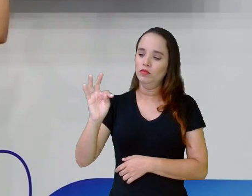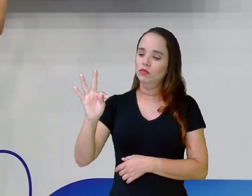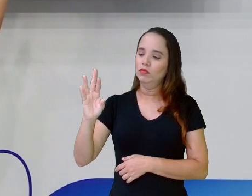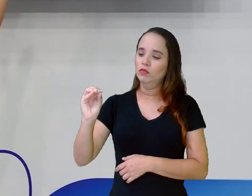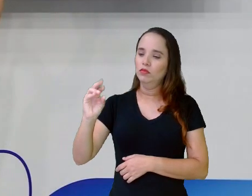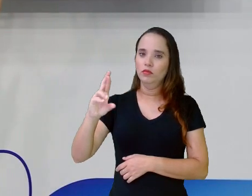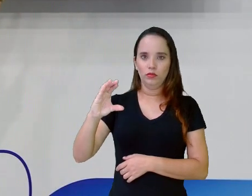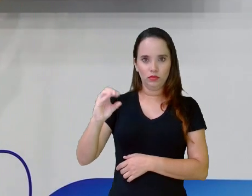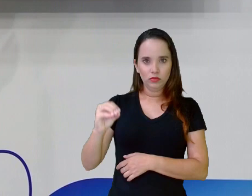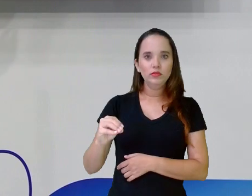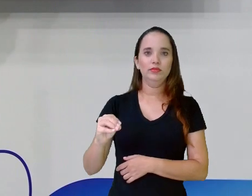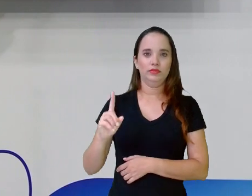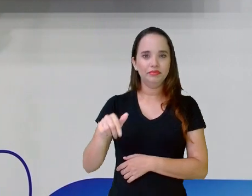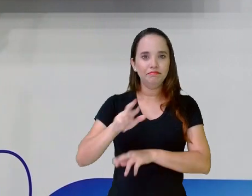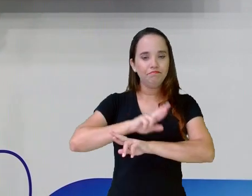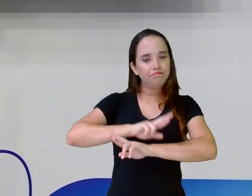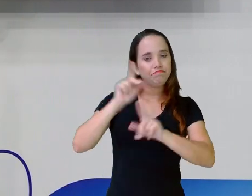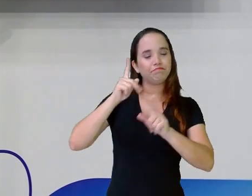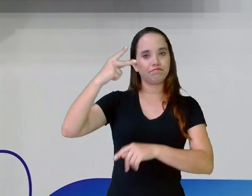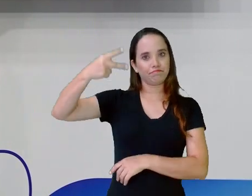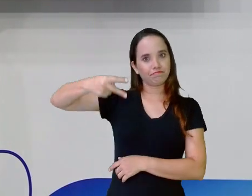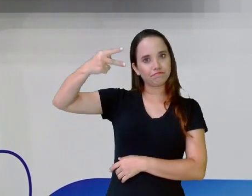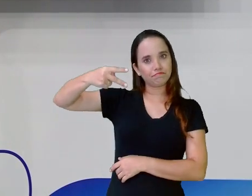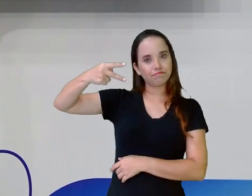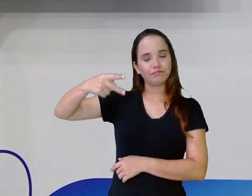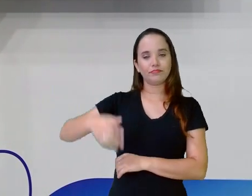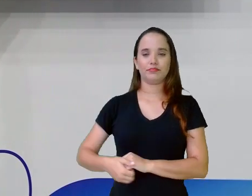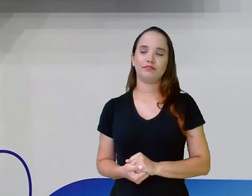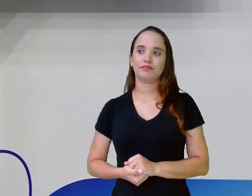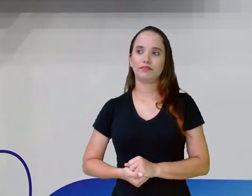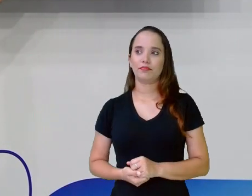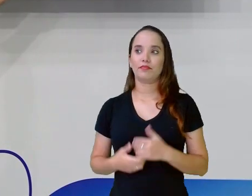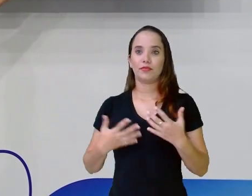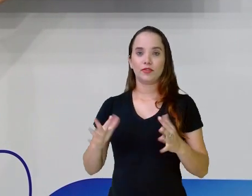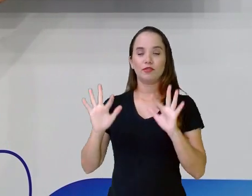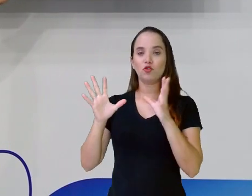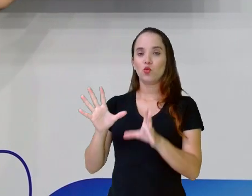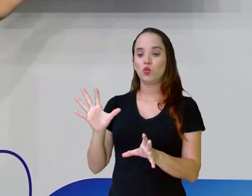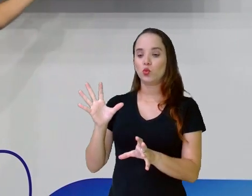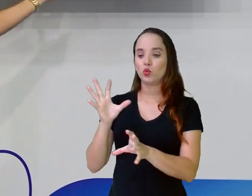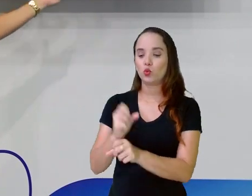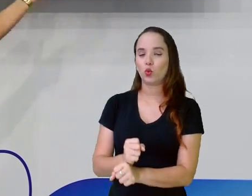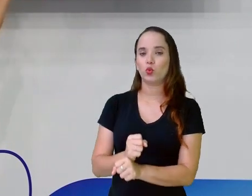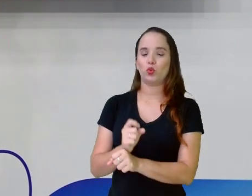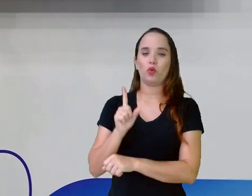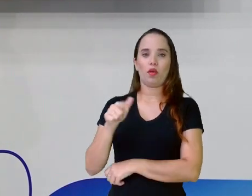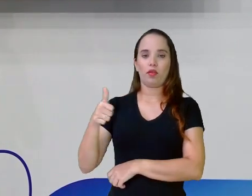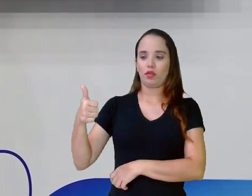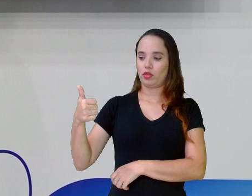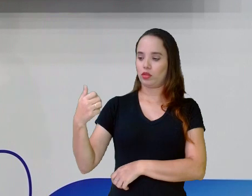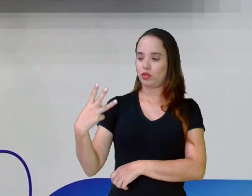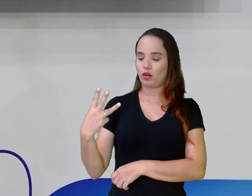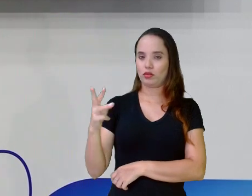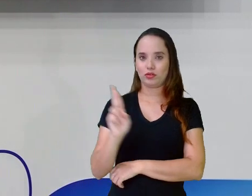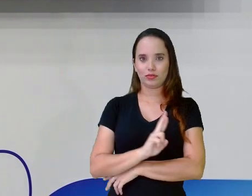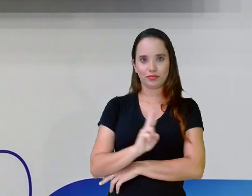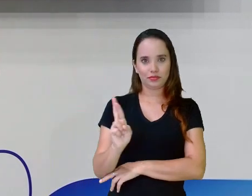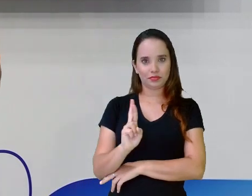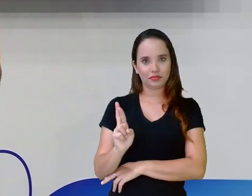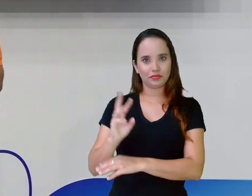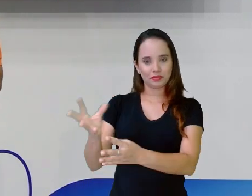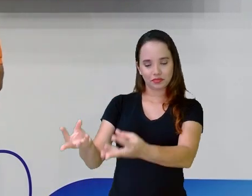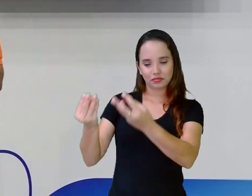diferença desses valores. No total, eu vou ter R$ 13 de